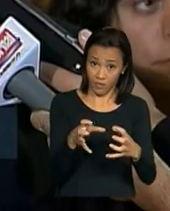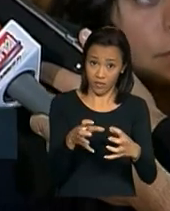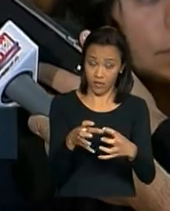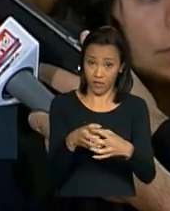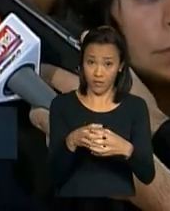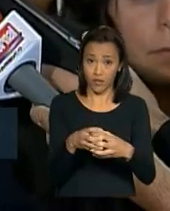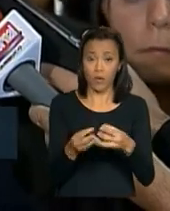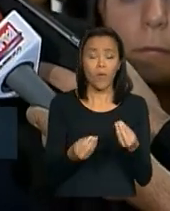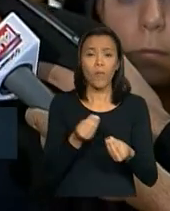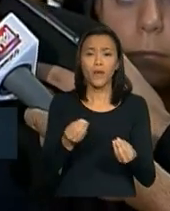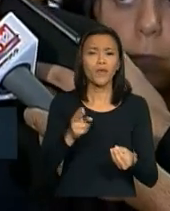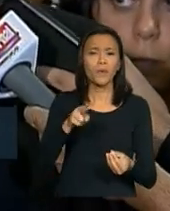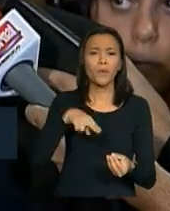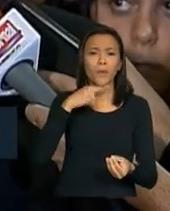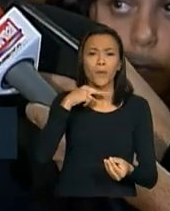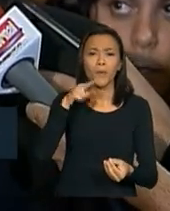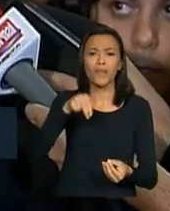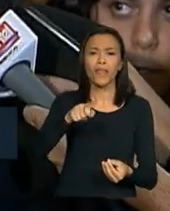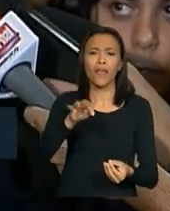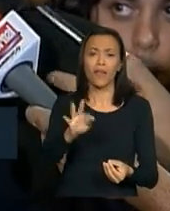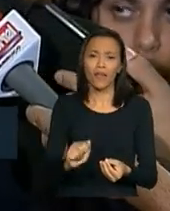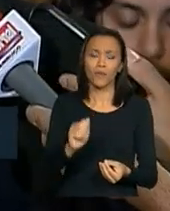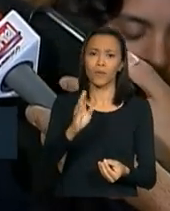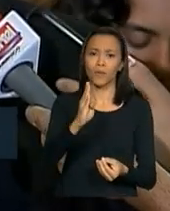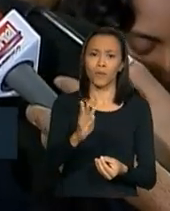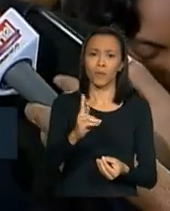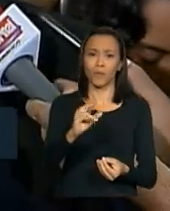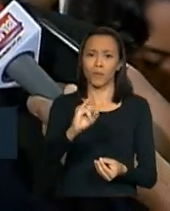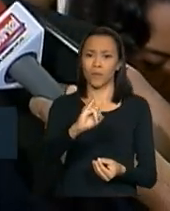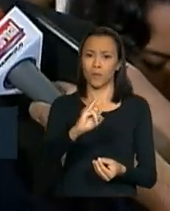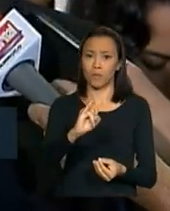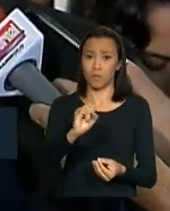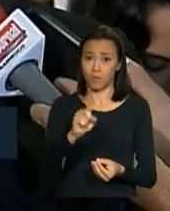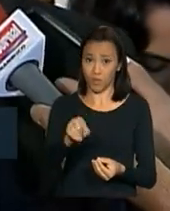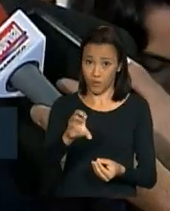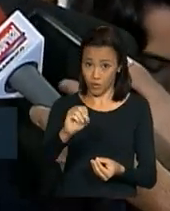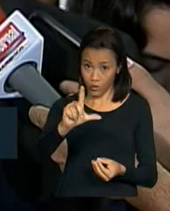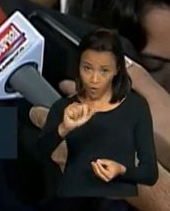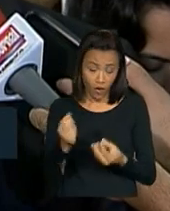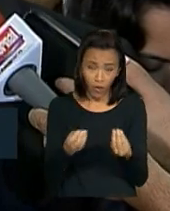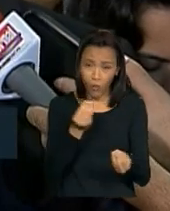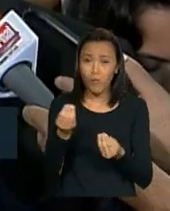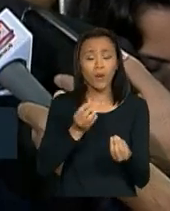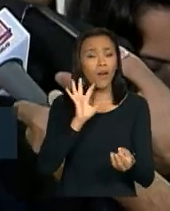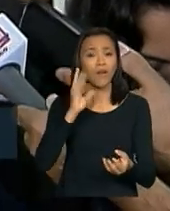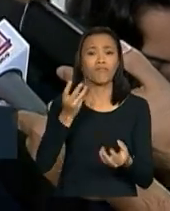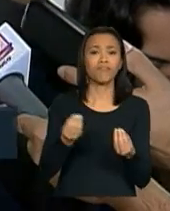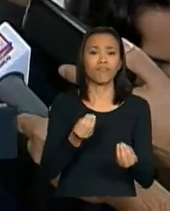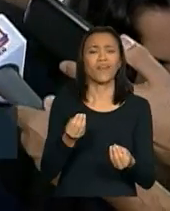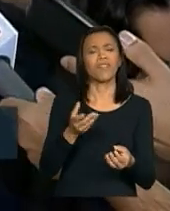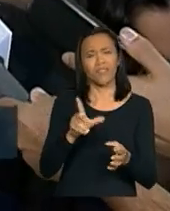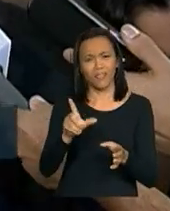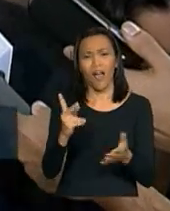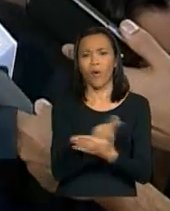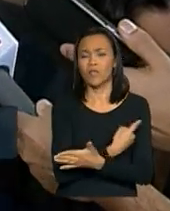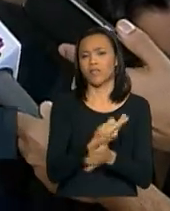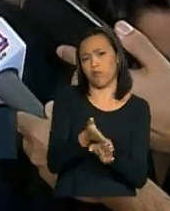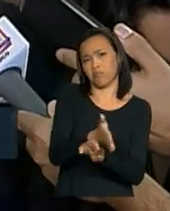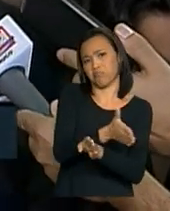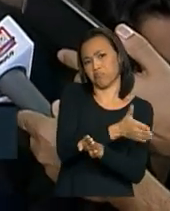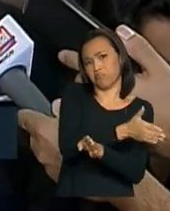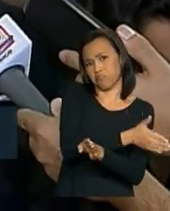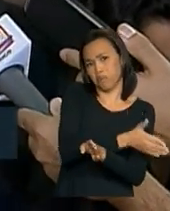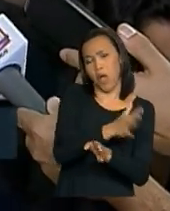serviu, ministro? Eu acho que houveram aí, durante esse período curto,